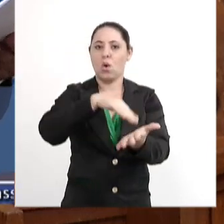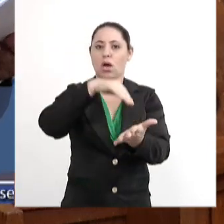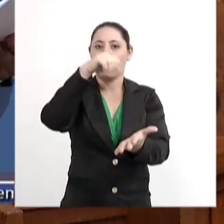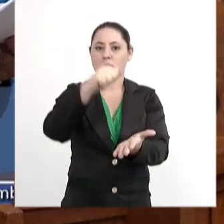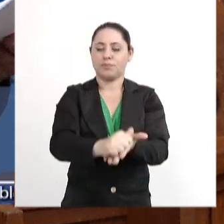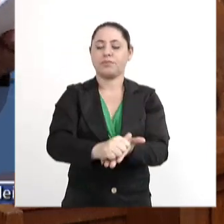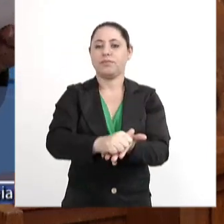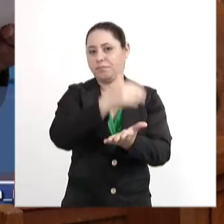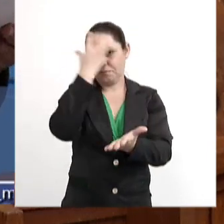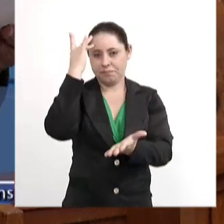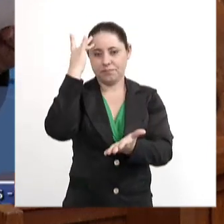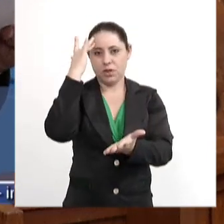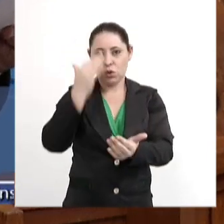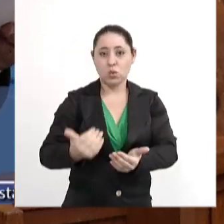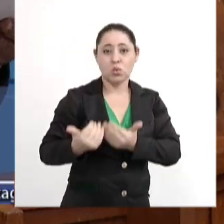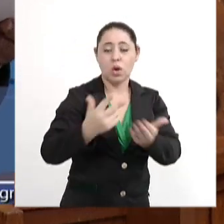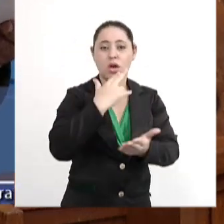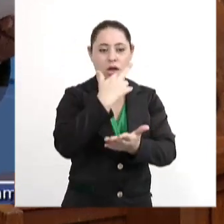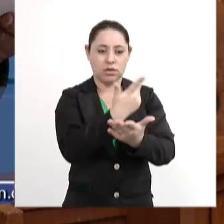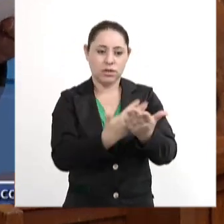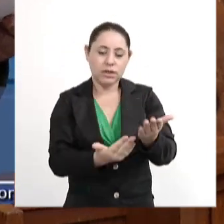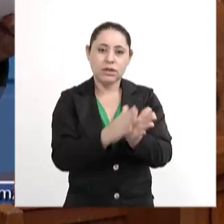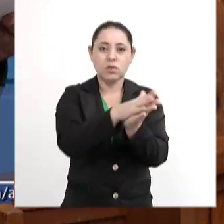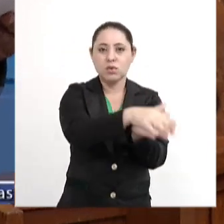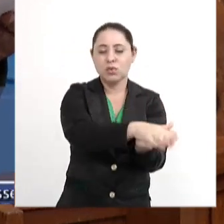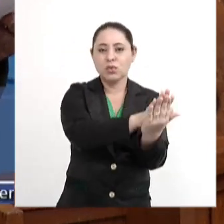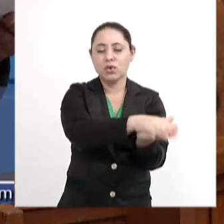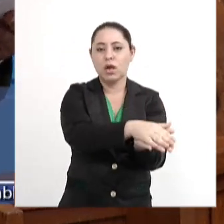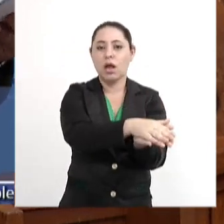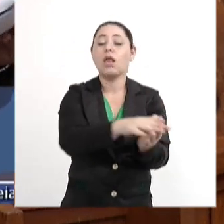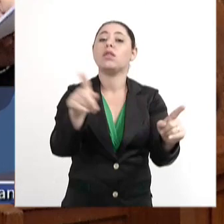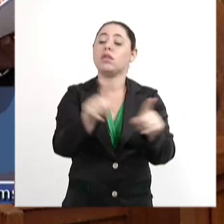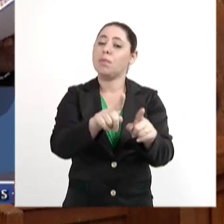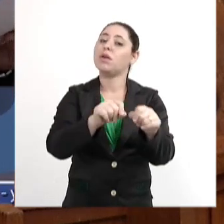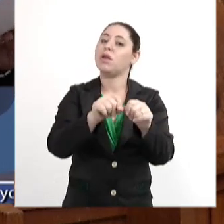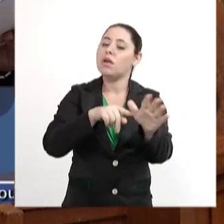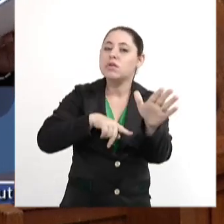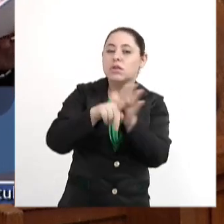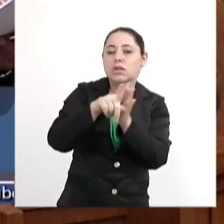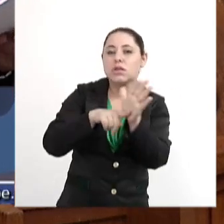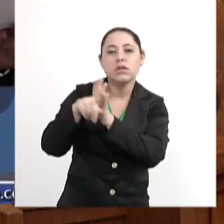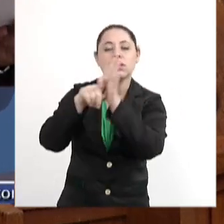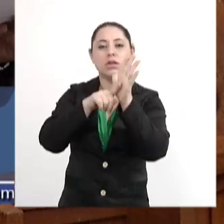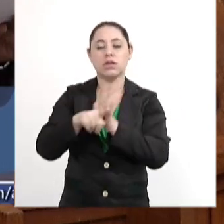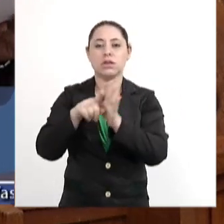dos doadores de sangue, bem como a realização de exames